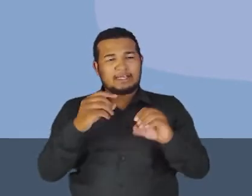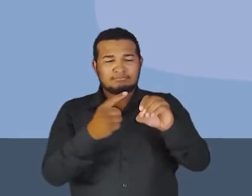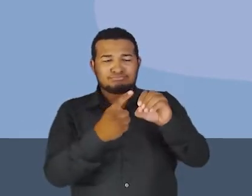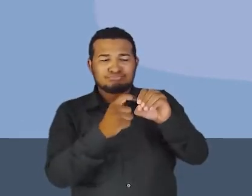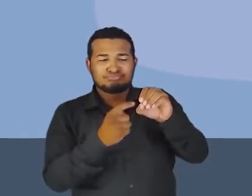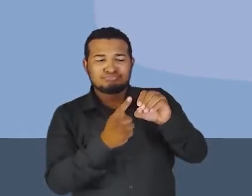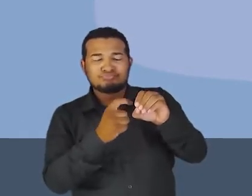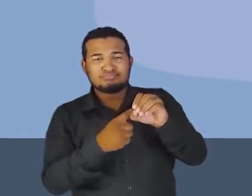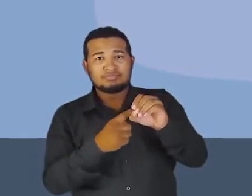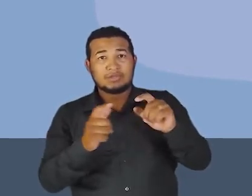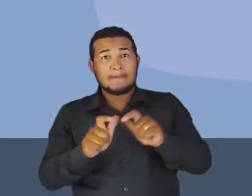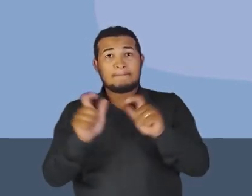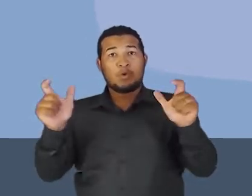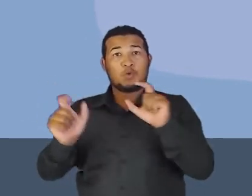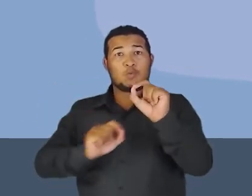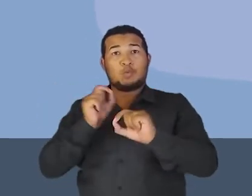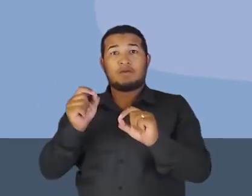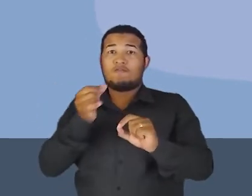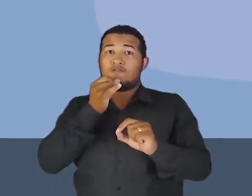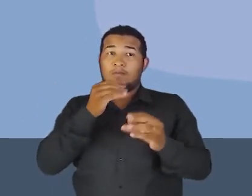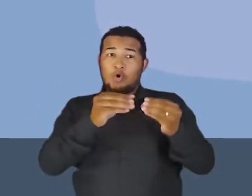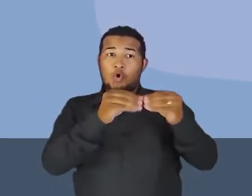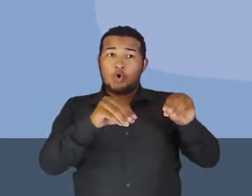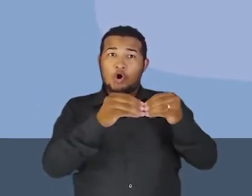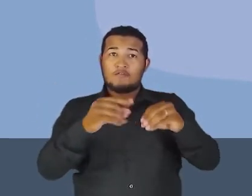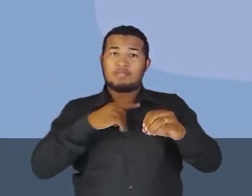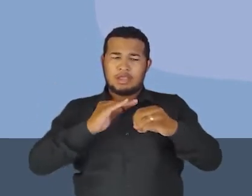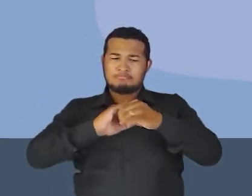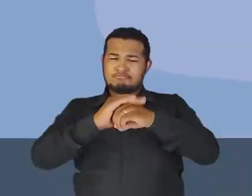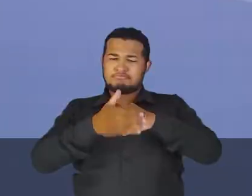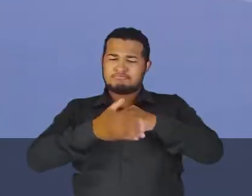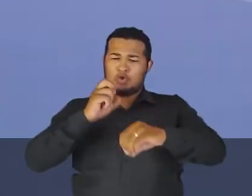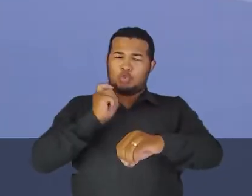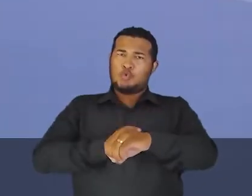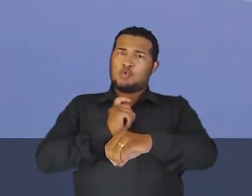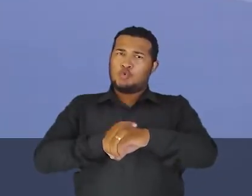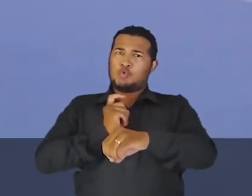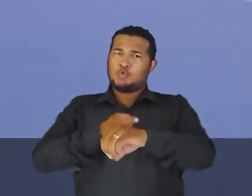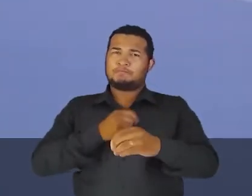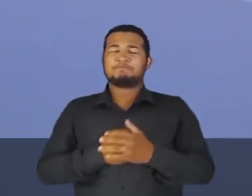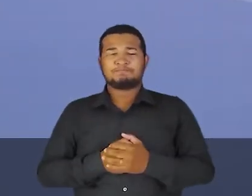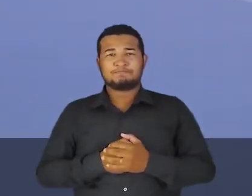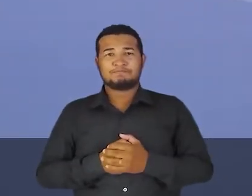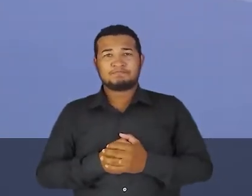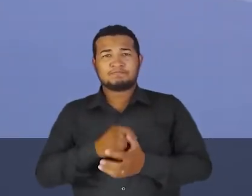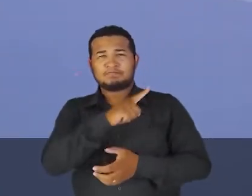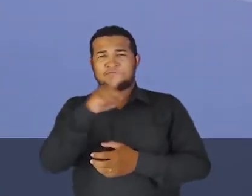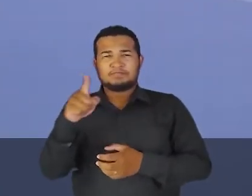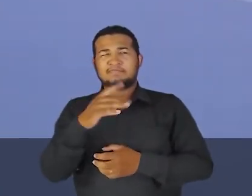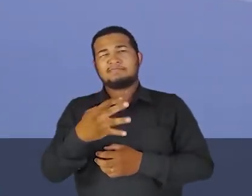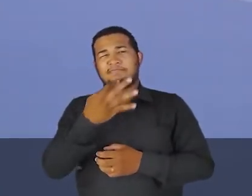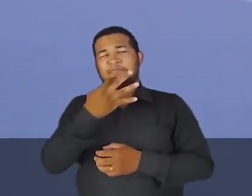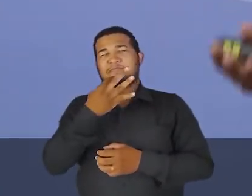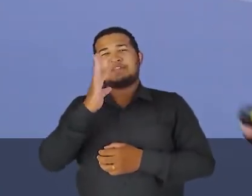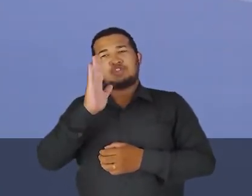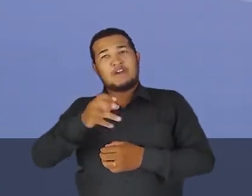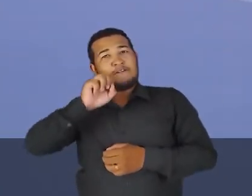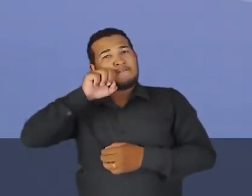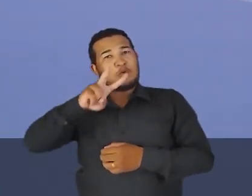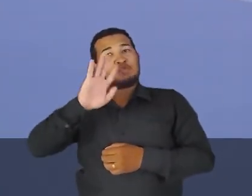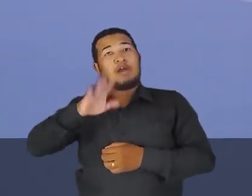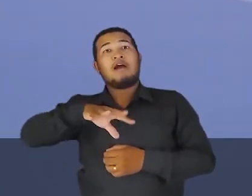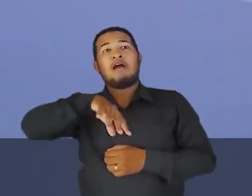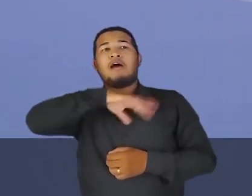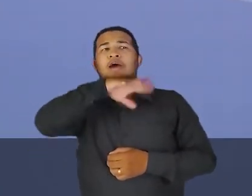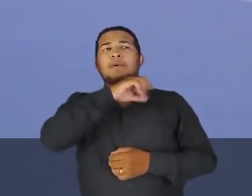maioria dos casos, os ovos possuem casca rígida. Então, olha para cá, você já deve ter visto vários